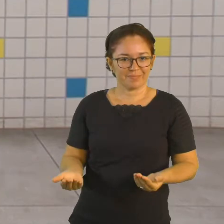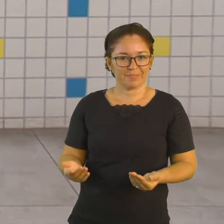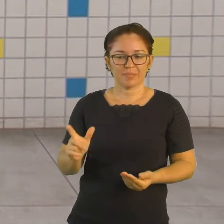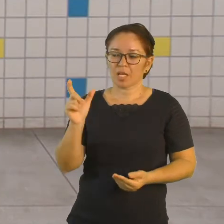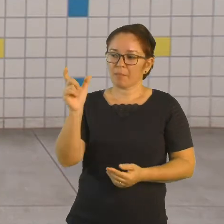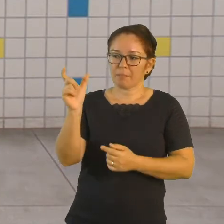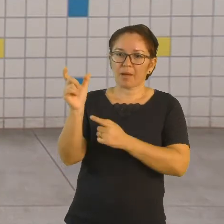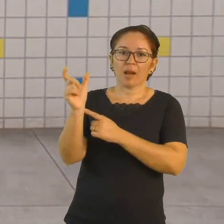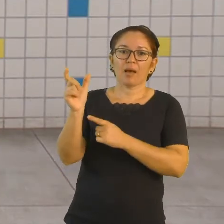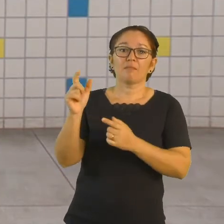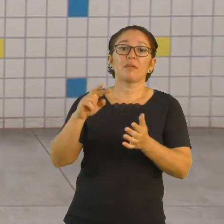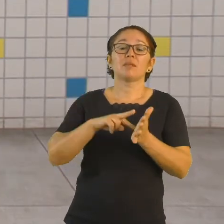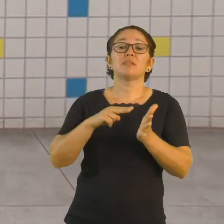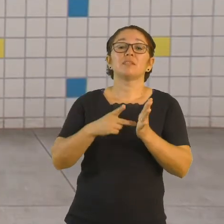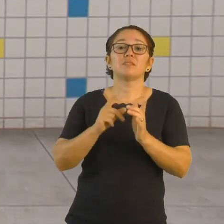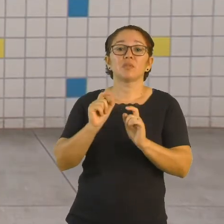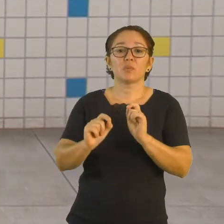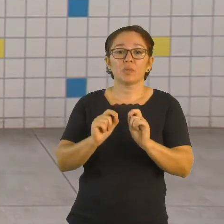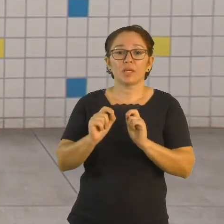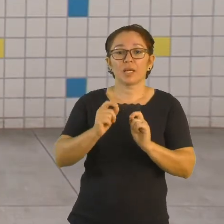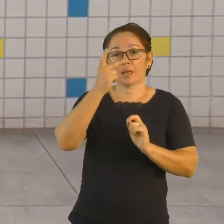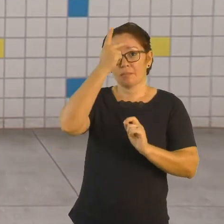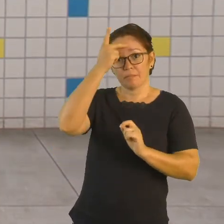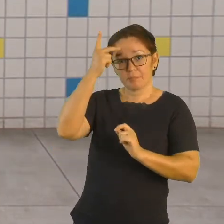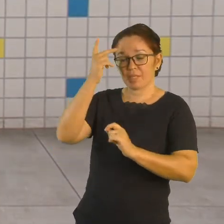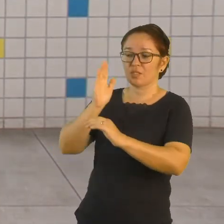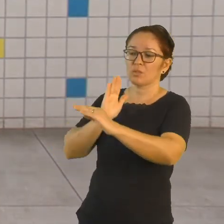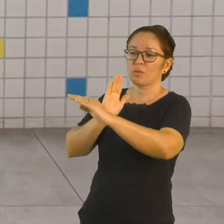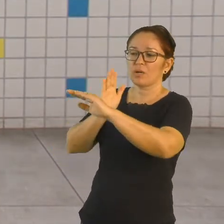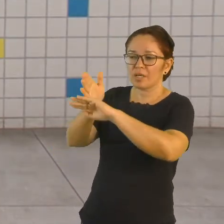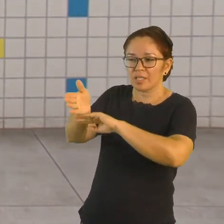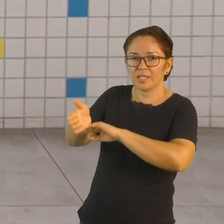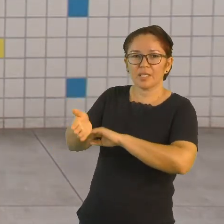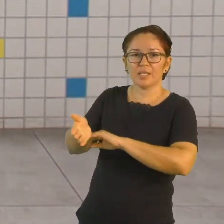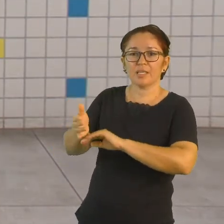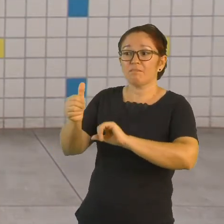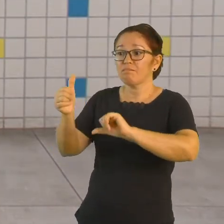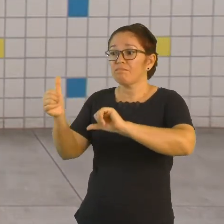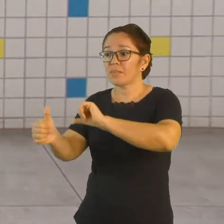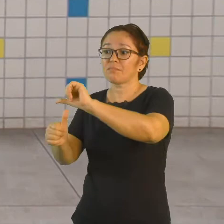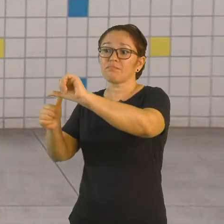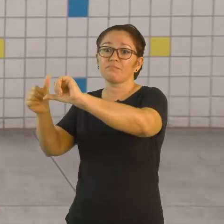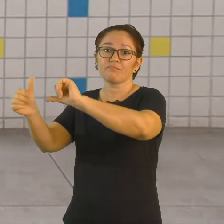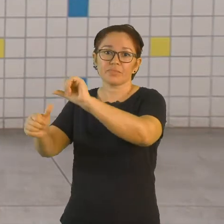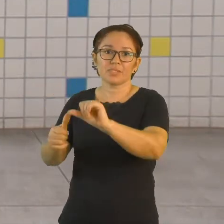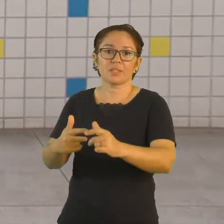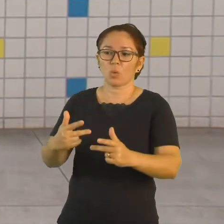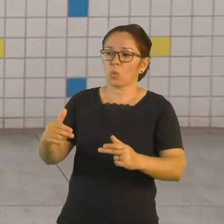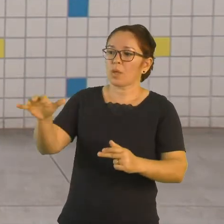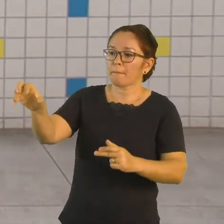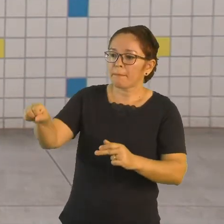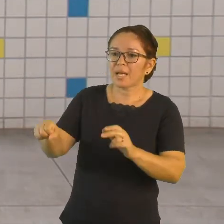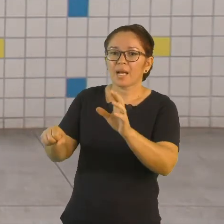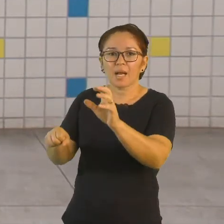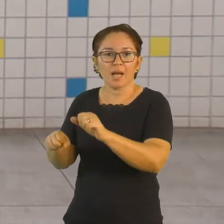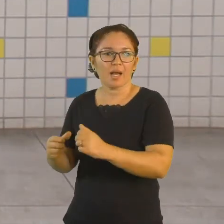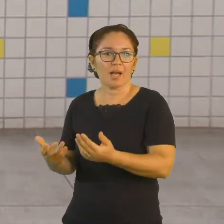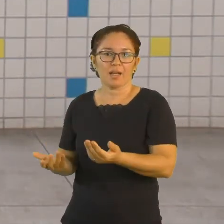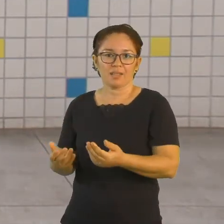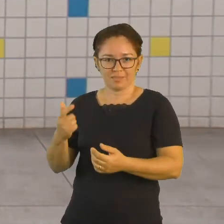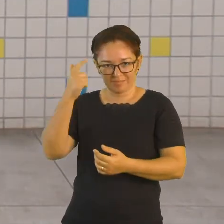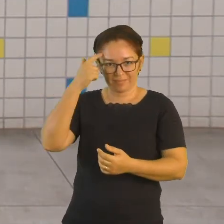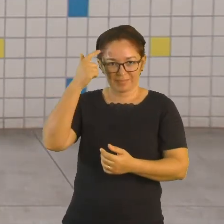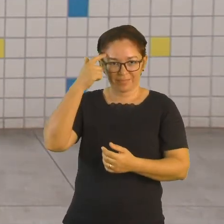Então, são ações que o homem eles fazem no meio em que vive. Essas ações antrópicas